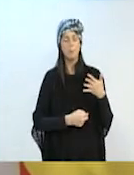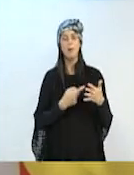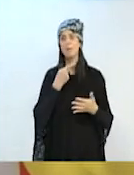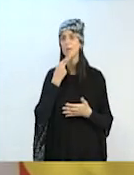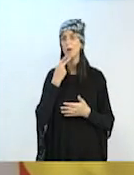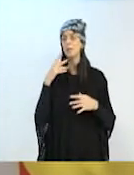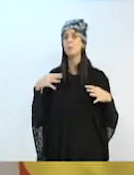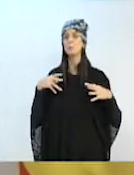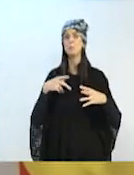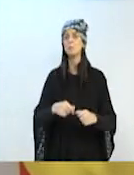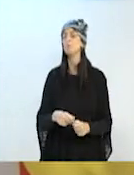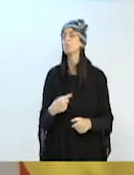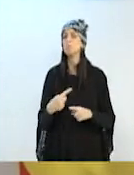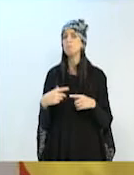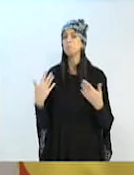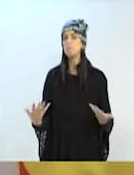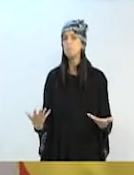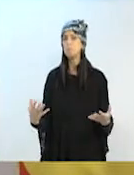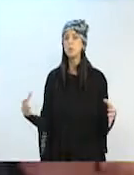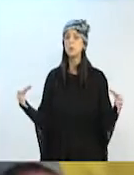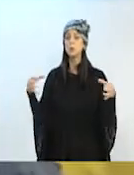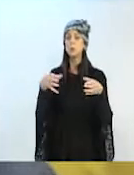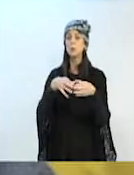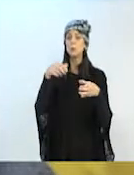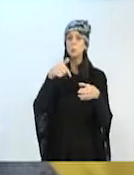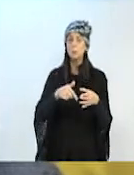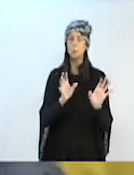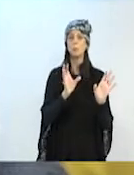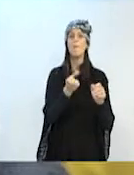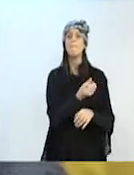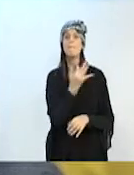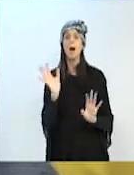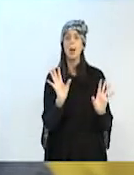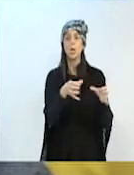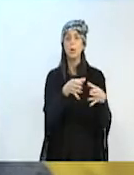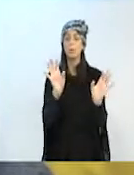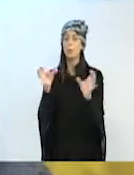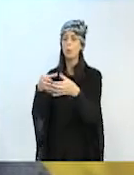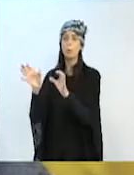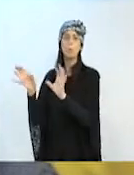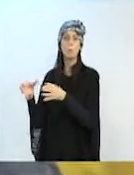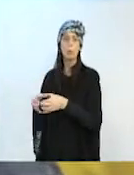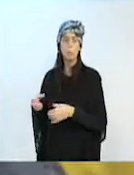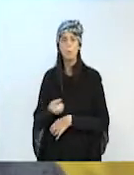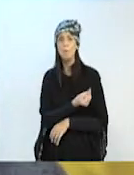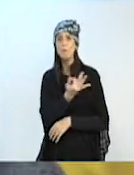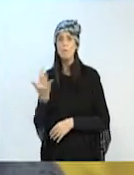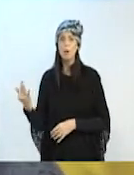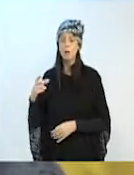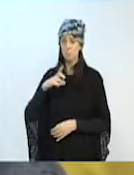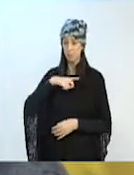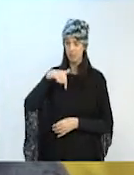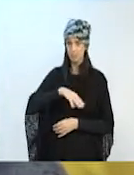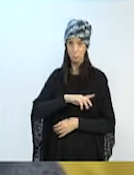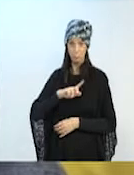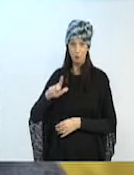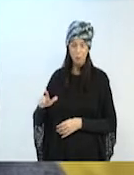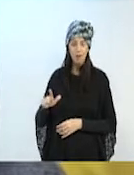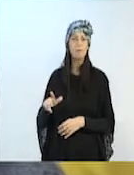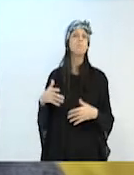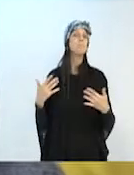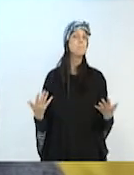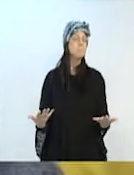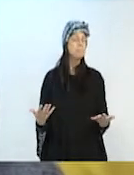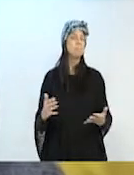porque todo esse coletivo, todos esses coletivos, todas essas iniciativas que existem em Blumenau